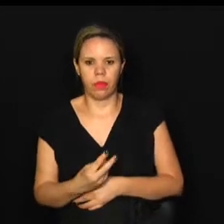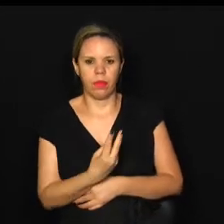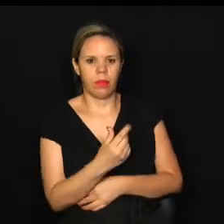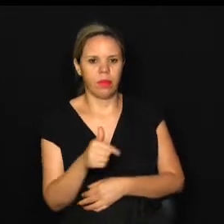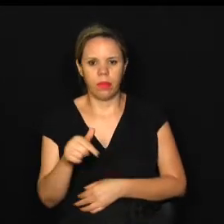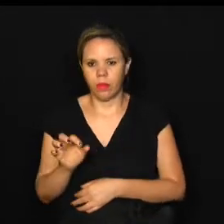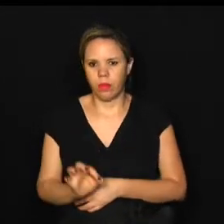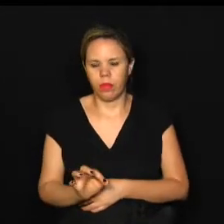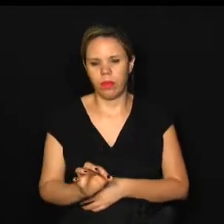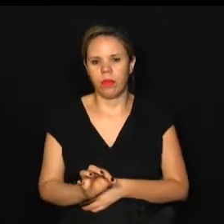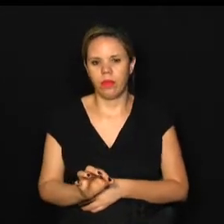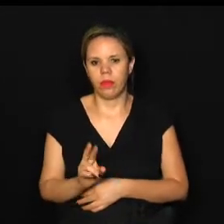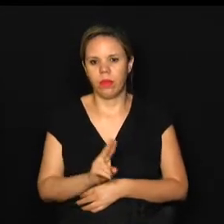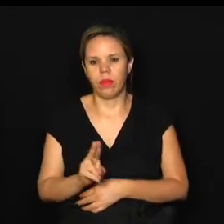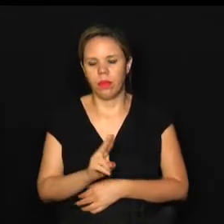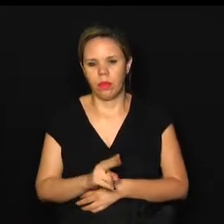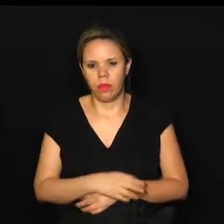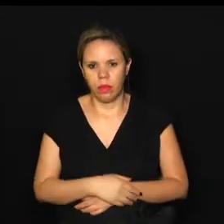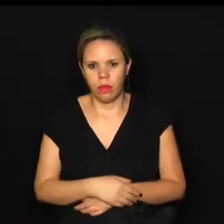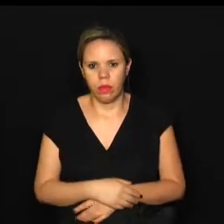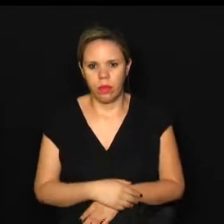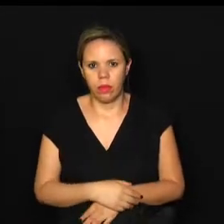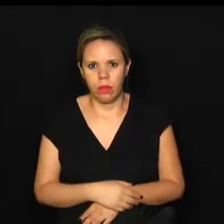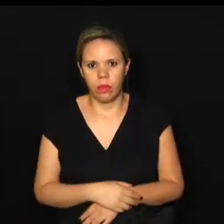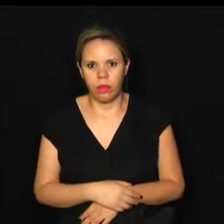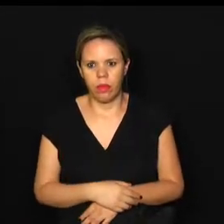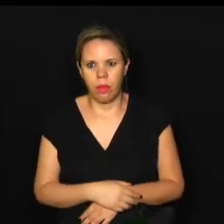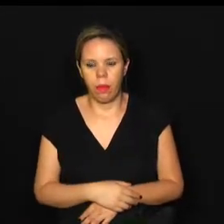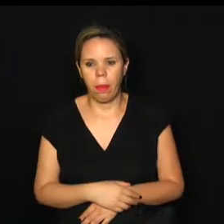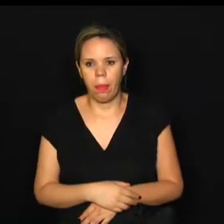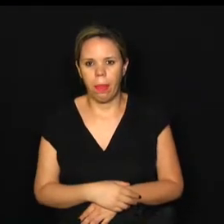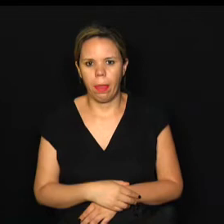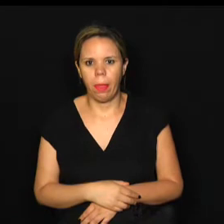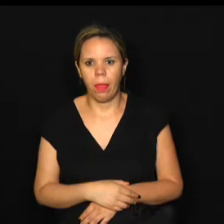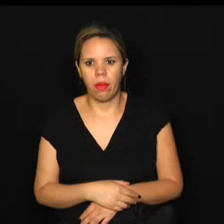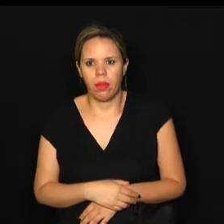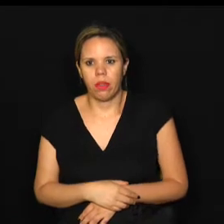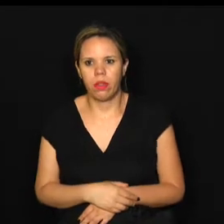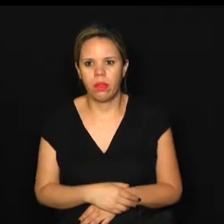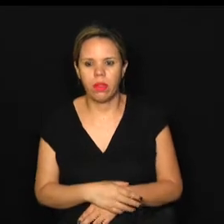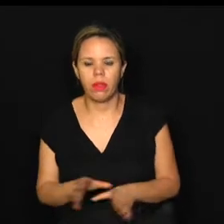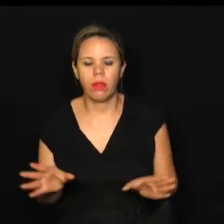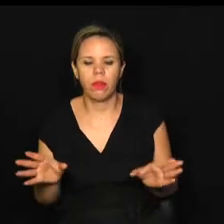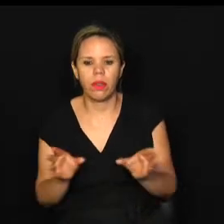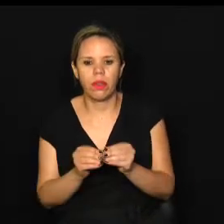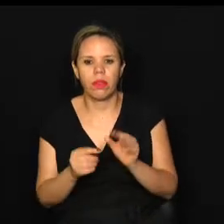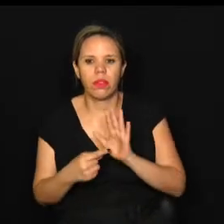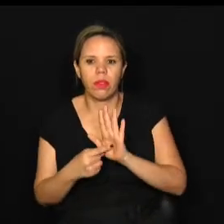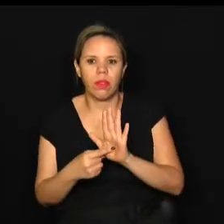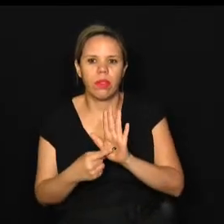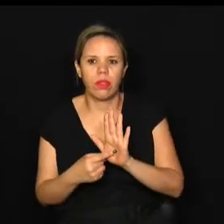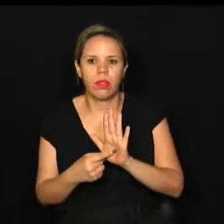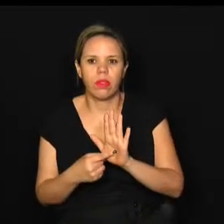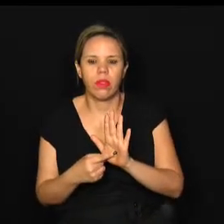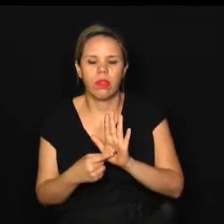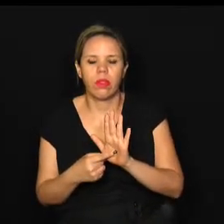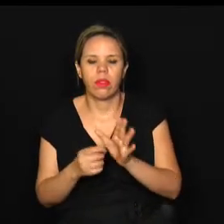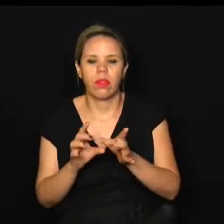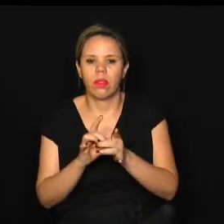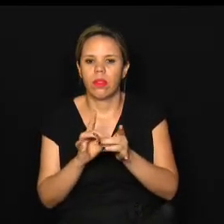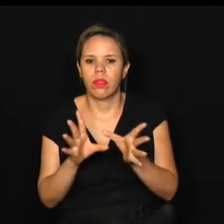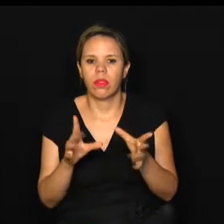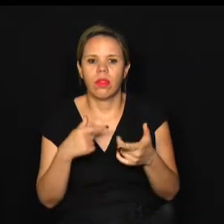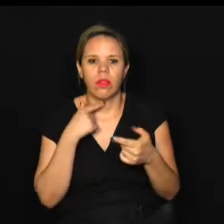27,5% de utilização. Bom, chegamos ao fim da nossa apresentação e nos colocamos à disposição para